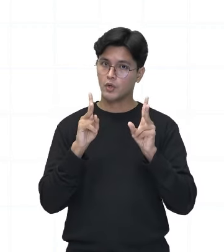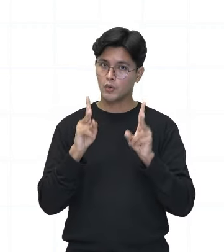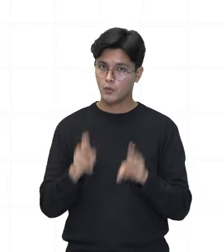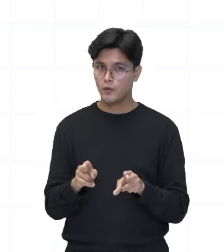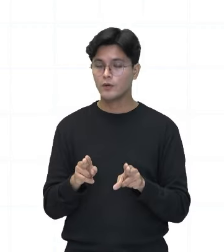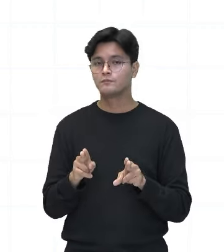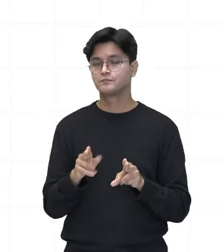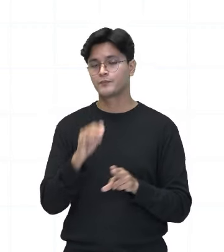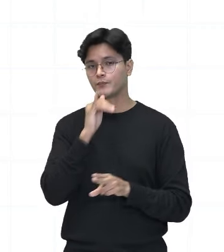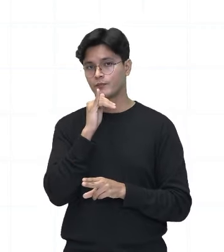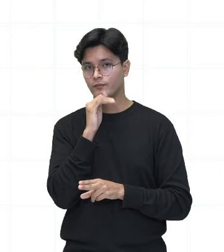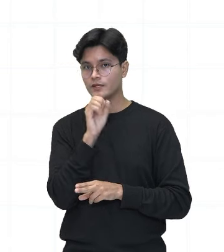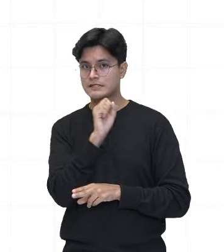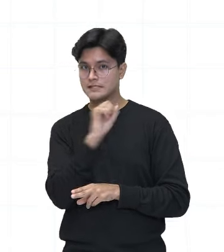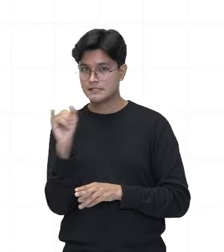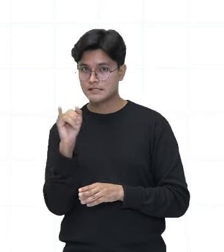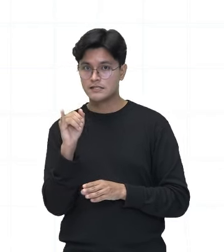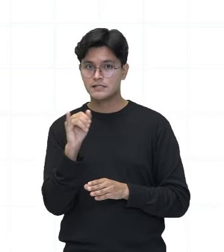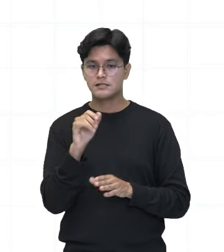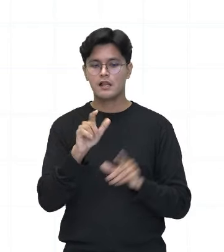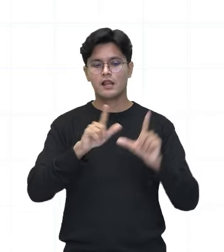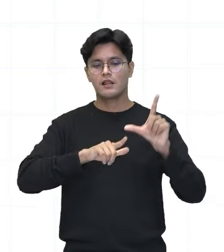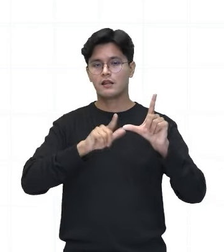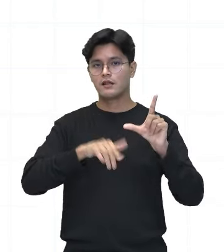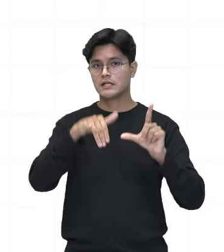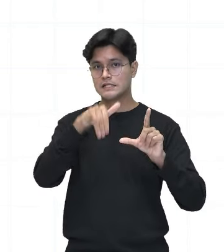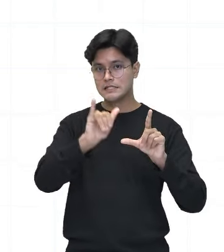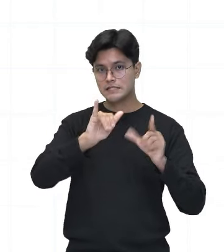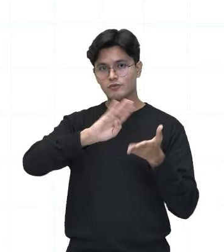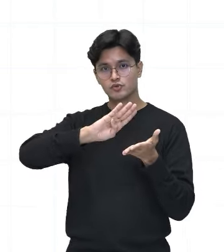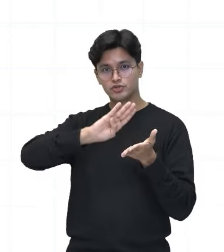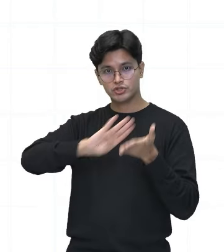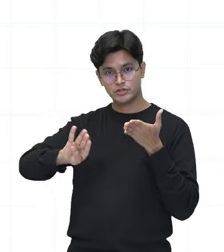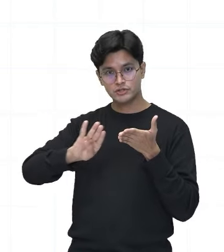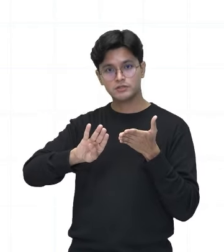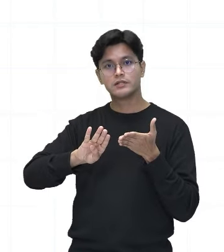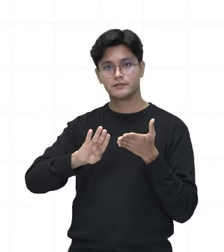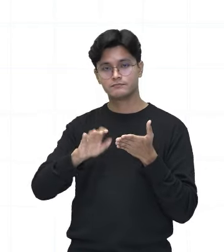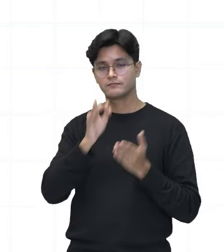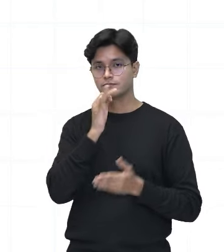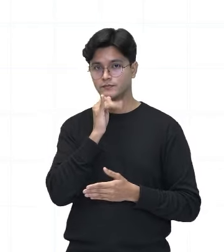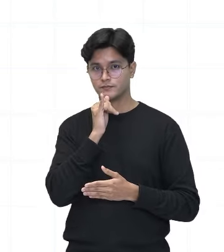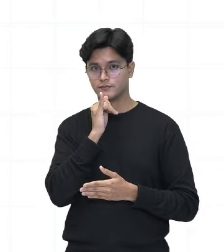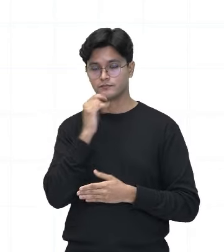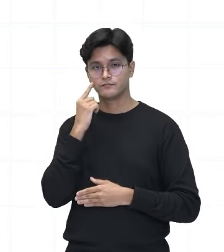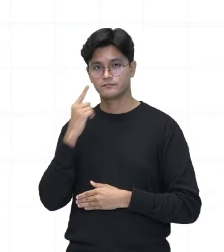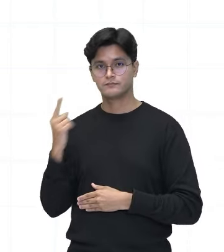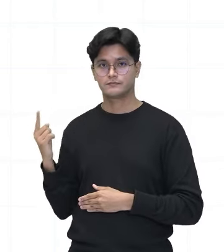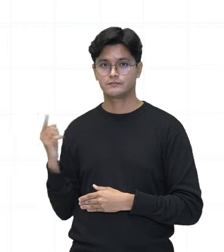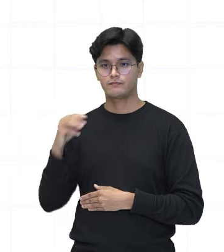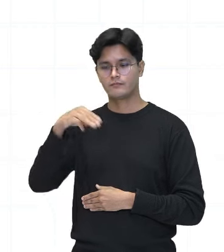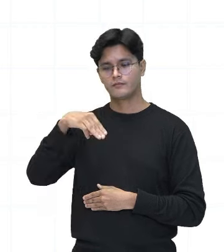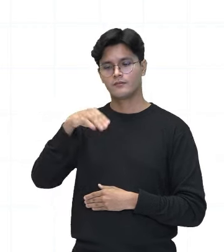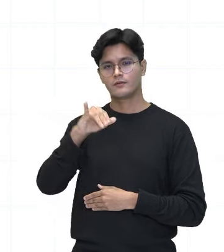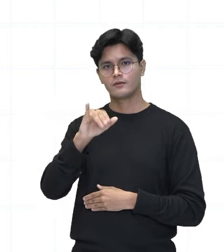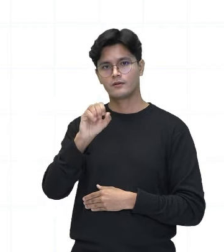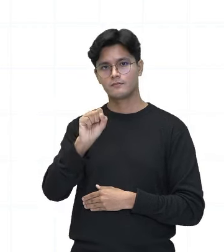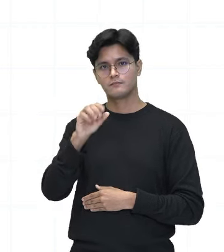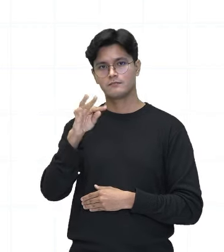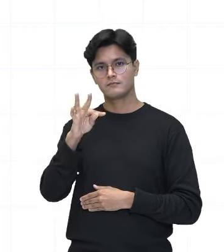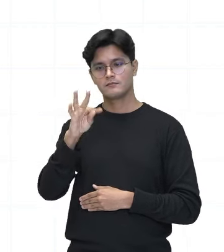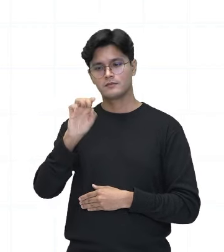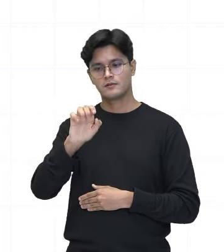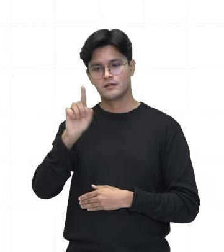esse Y daqui, né? Seria colocar o IU aqui, mistério, a mesma coisa nesse I, mistério.